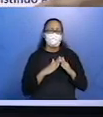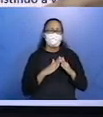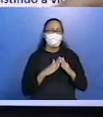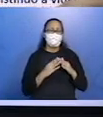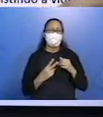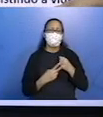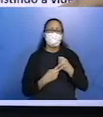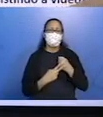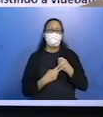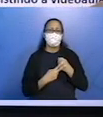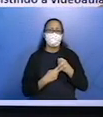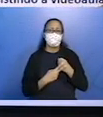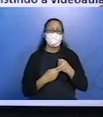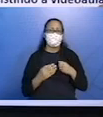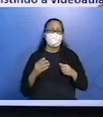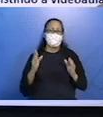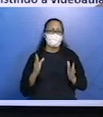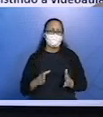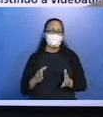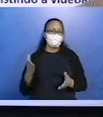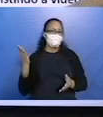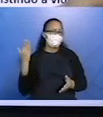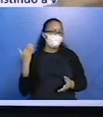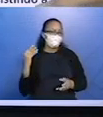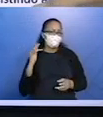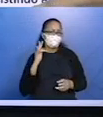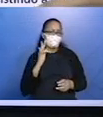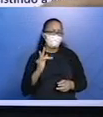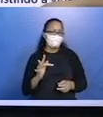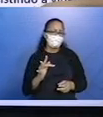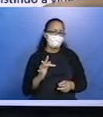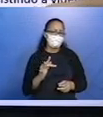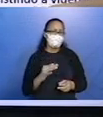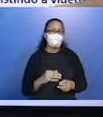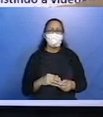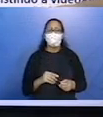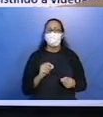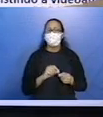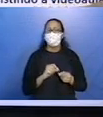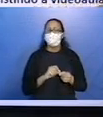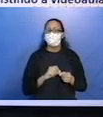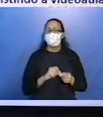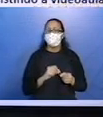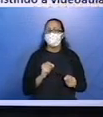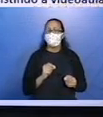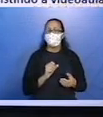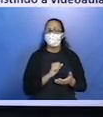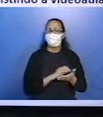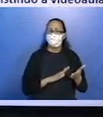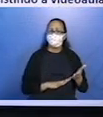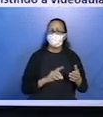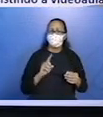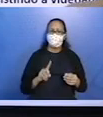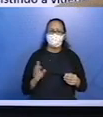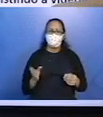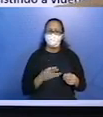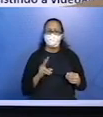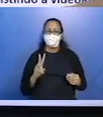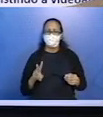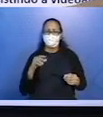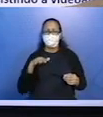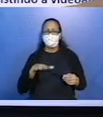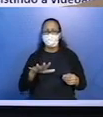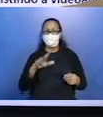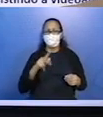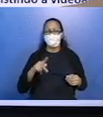presente, no passado e futuro. Vocês vão fazer a tarefa 1 e 2 do final da aula no seu caderno e enviar para